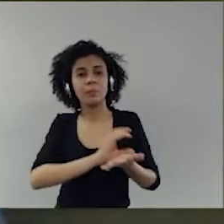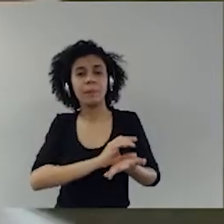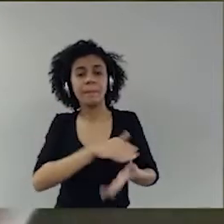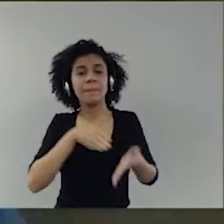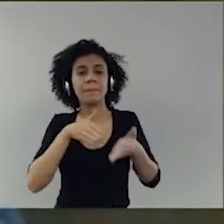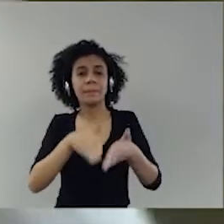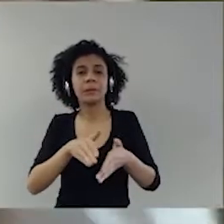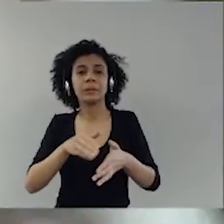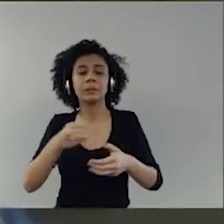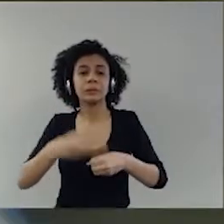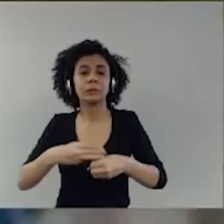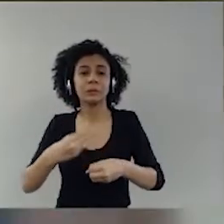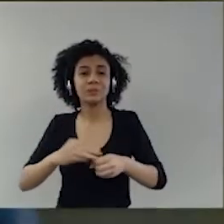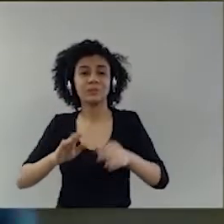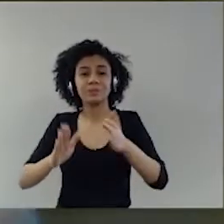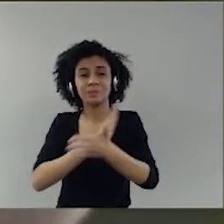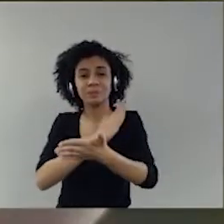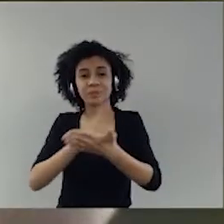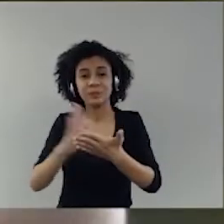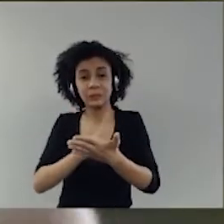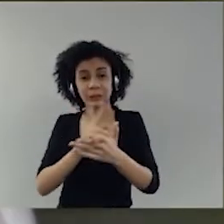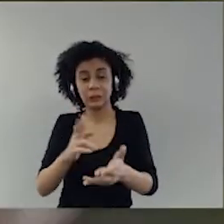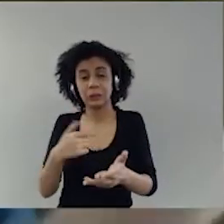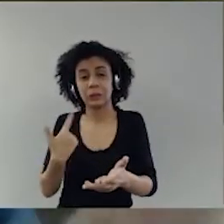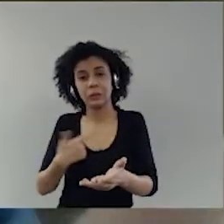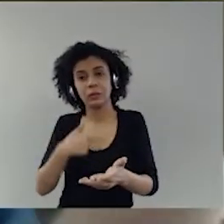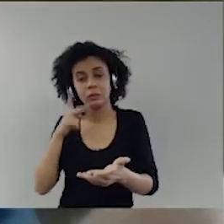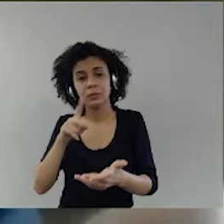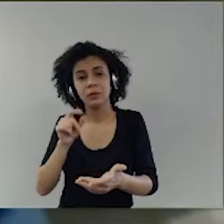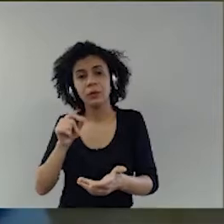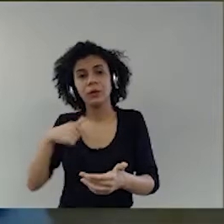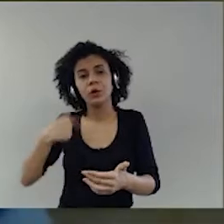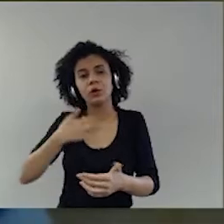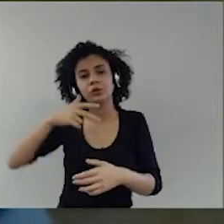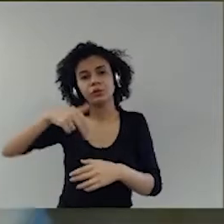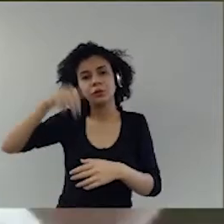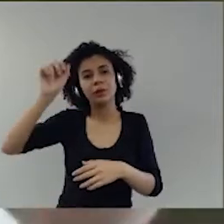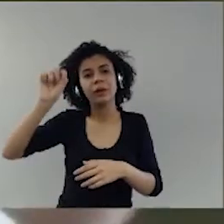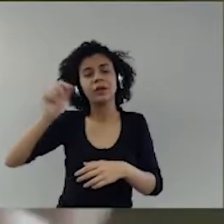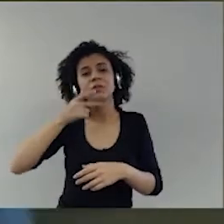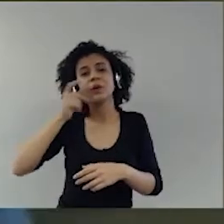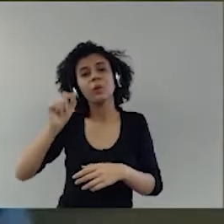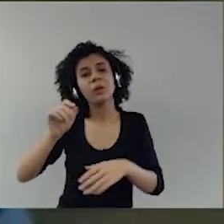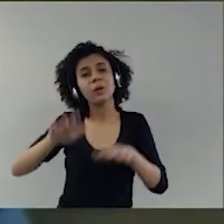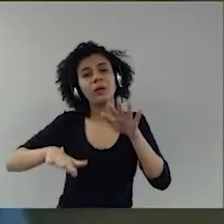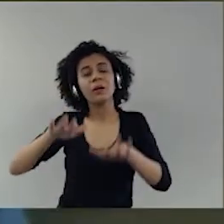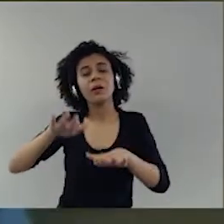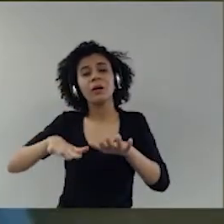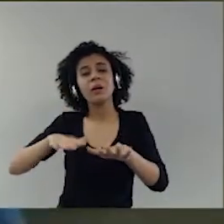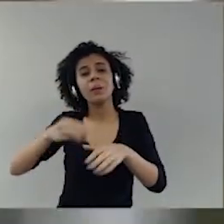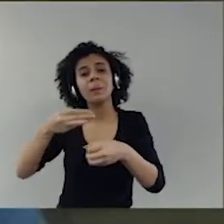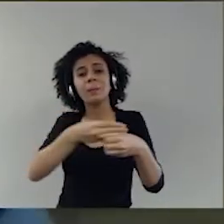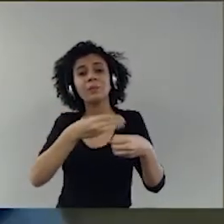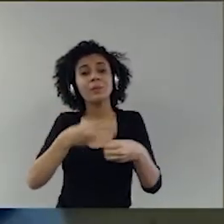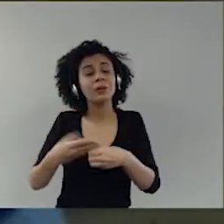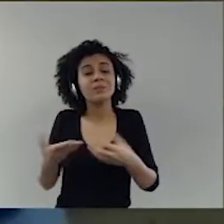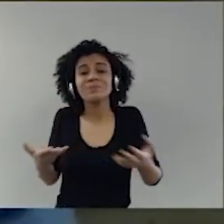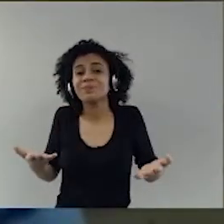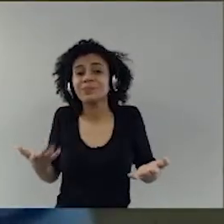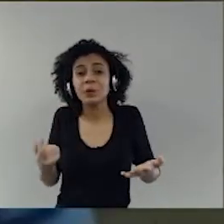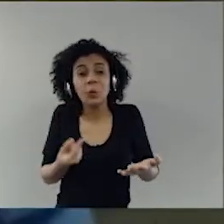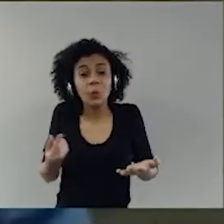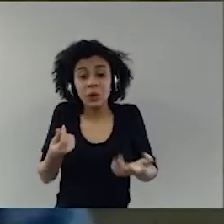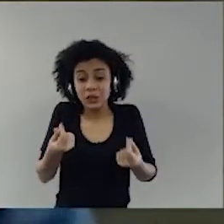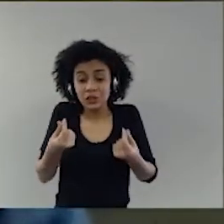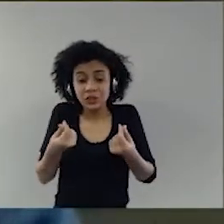Municípios, em alguns casos, como é o caso nosso, chamam aqui no Nordeste, né, determinados municípios que têm como única